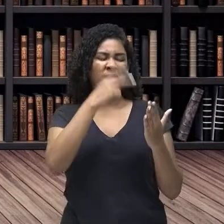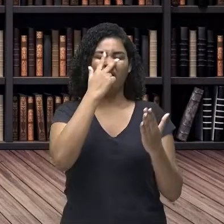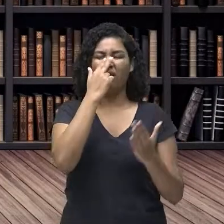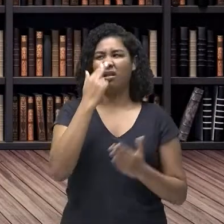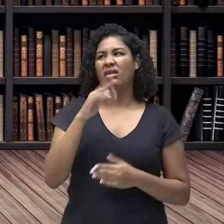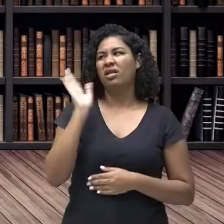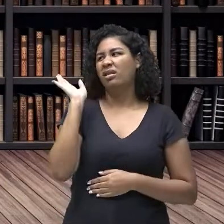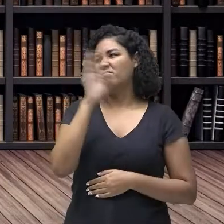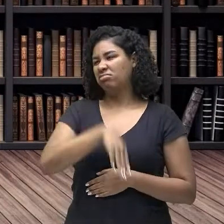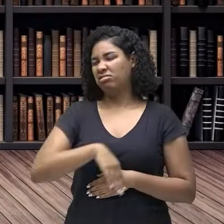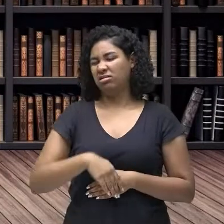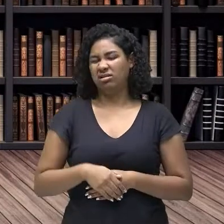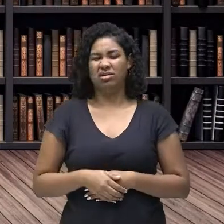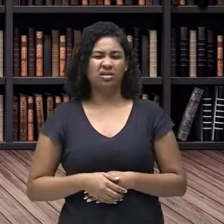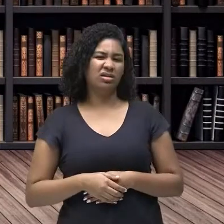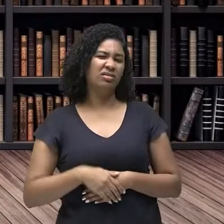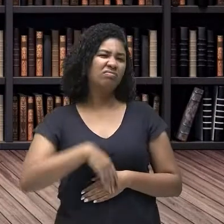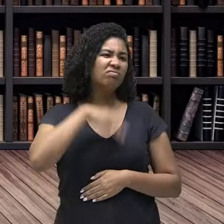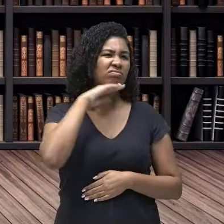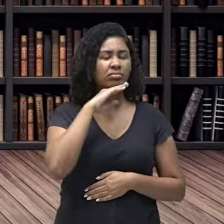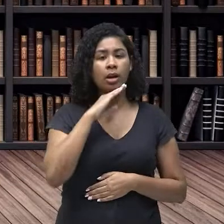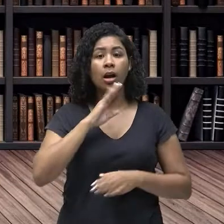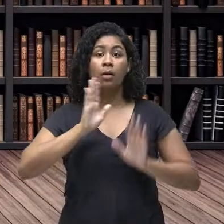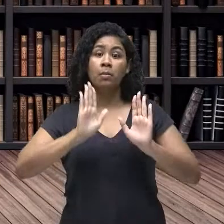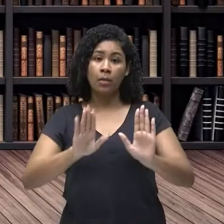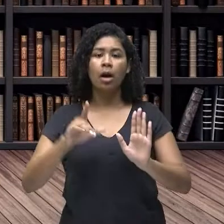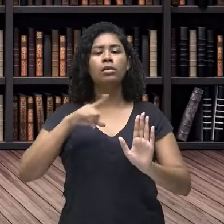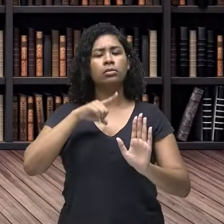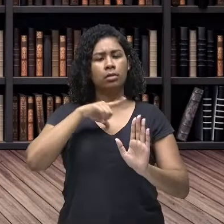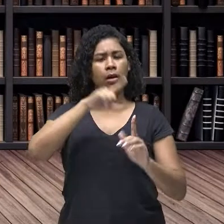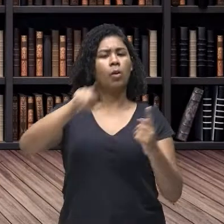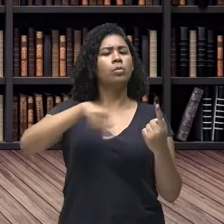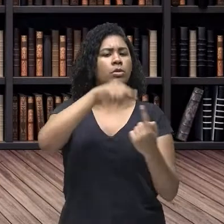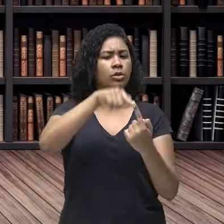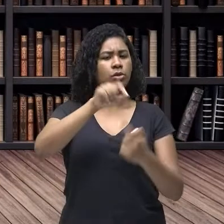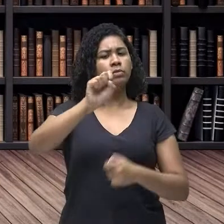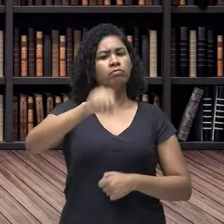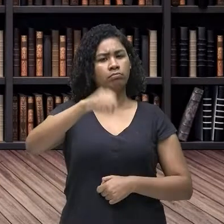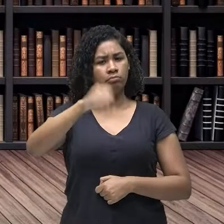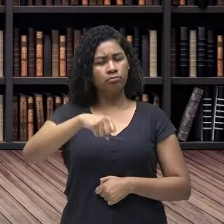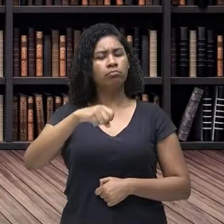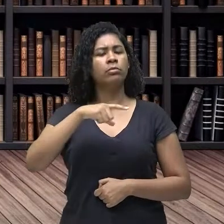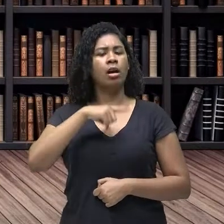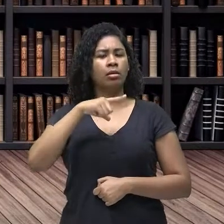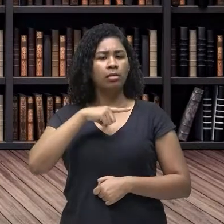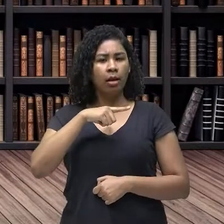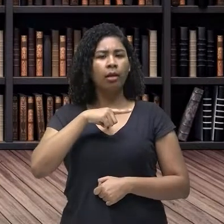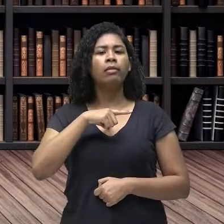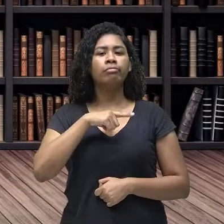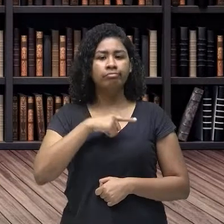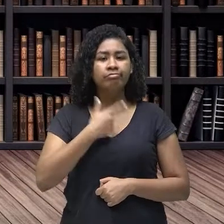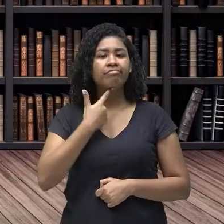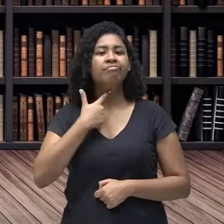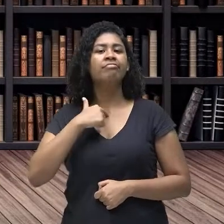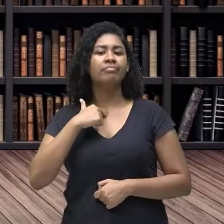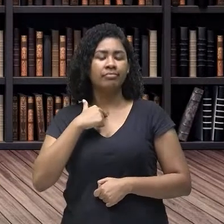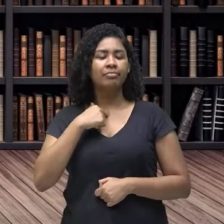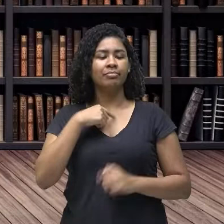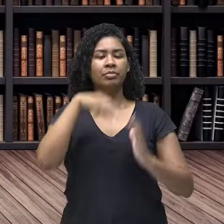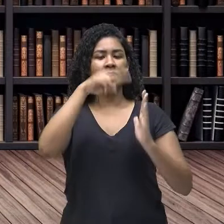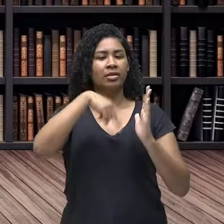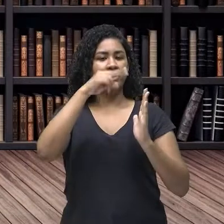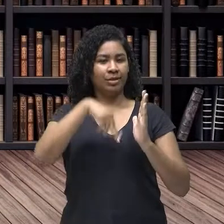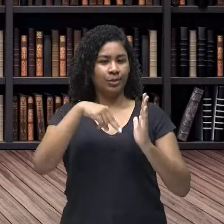obrigação. Na verdade, existem objetivos, existem intenções para que essa leitura esteja